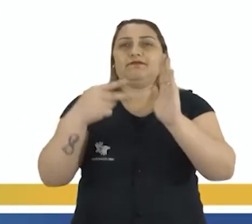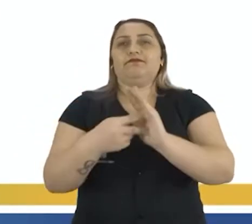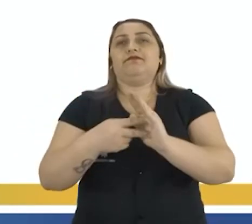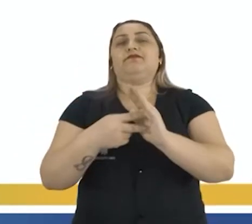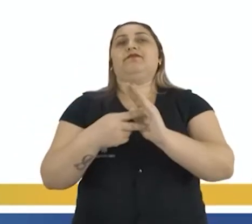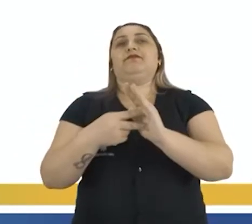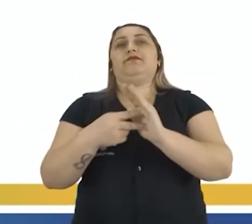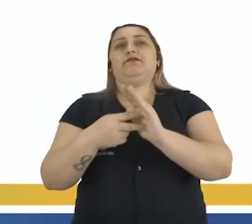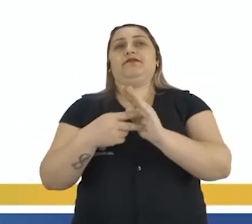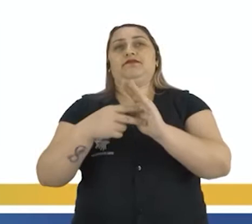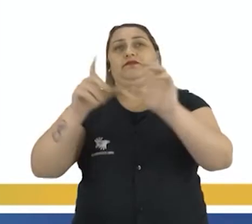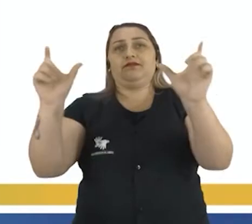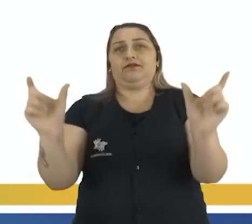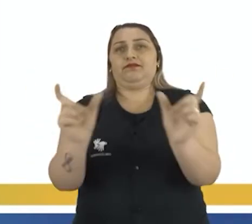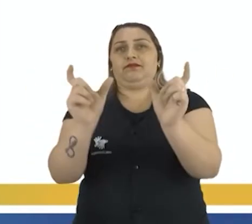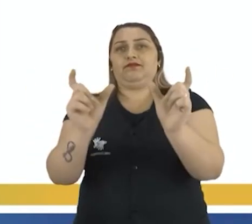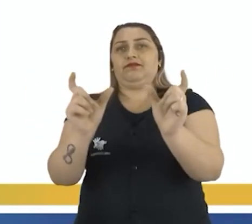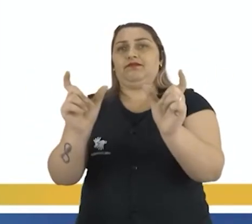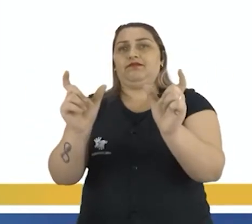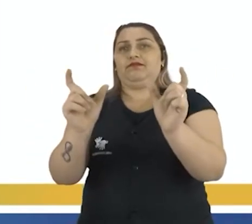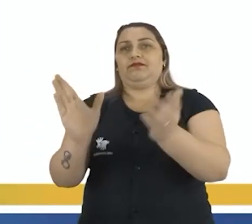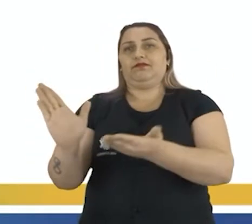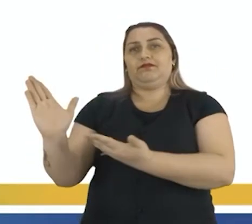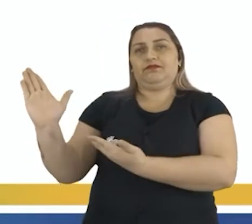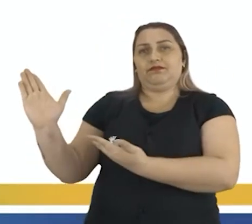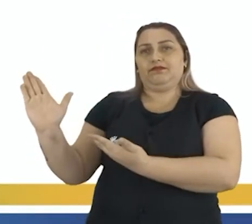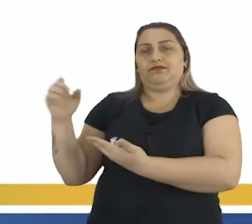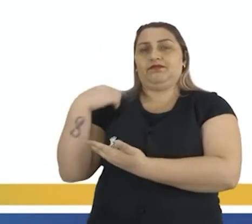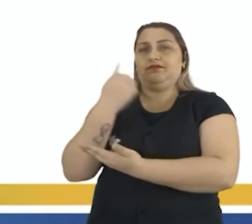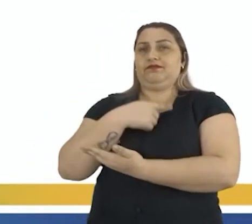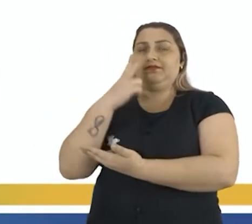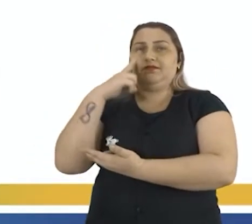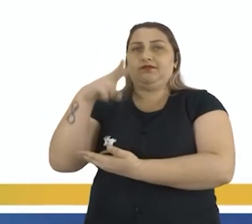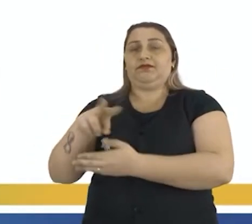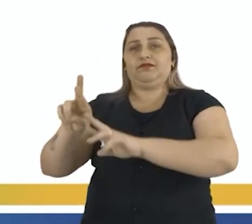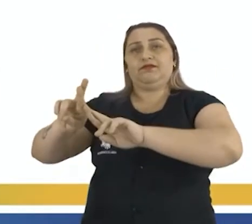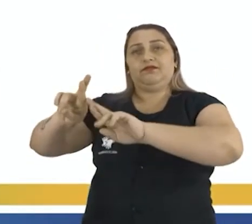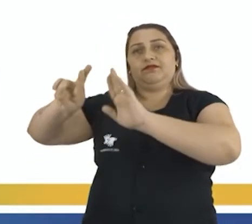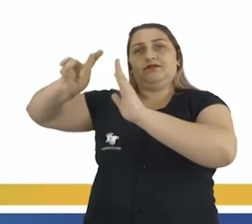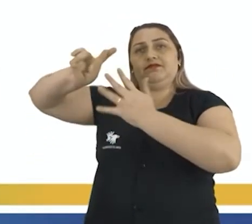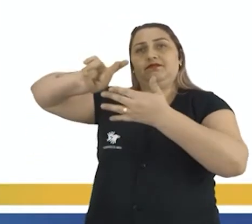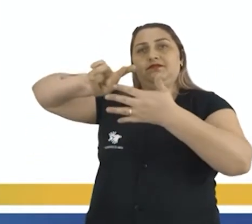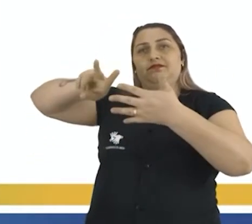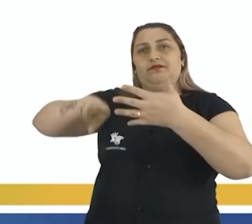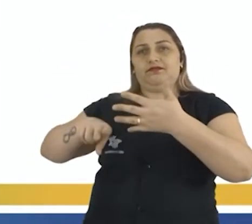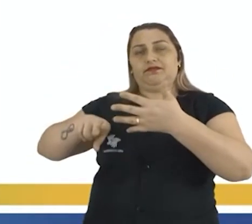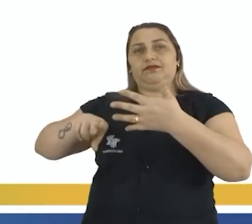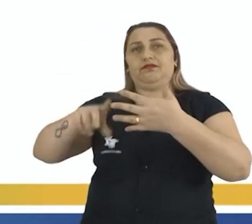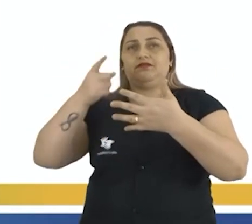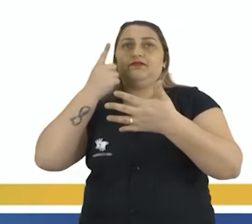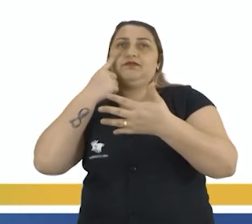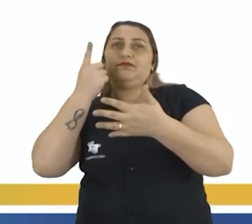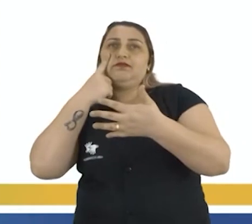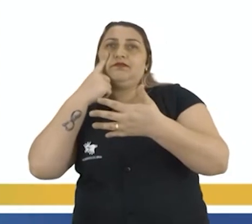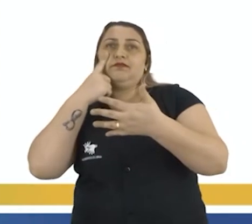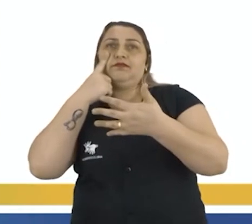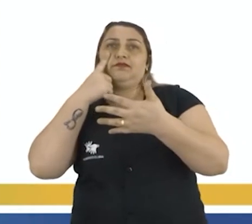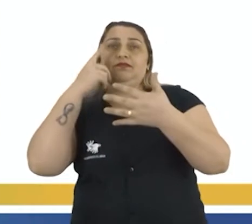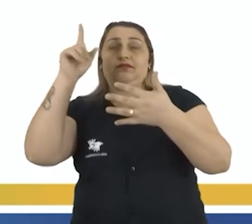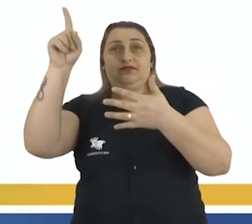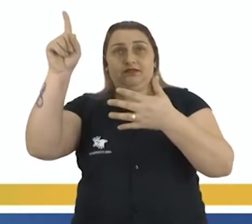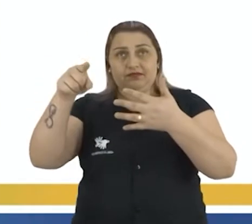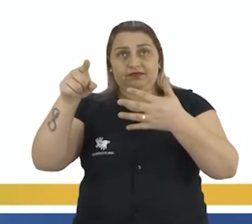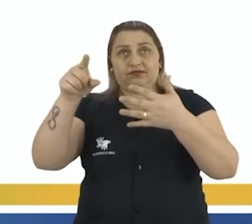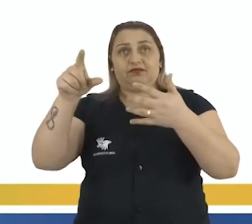Eu coloquei para vocês o quadro para a gente poder definir, para você ver a diferença entre um e o outro. Olha só, o porém com